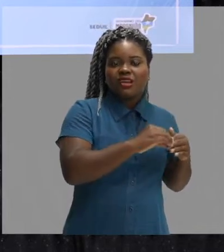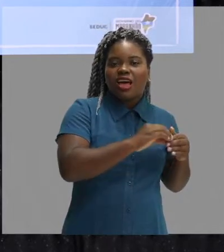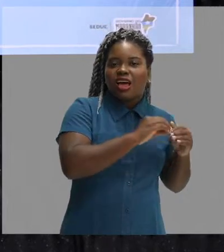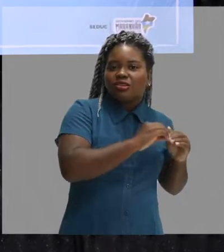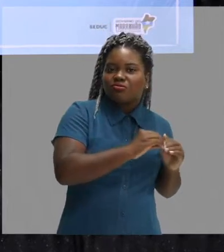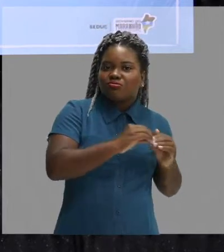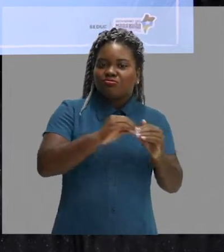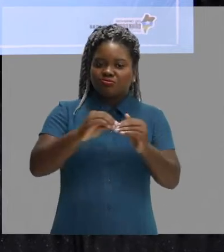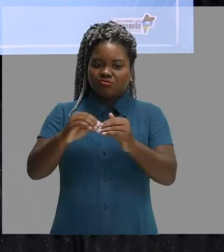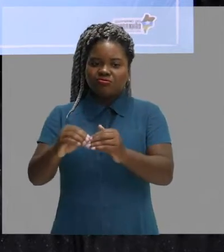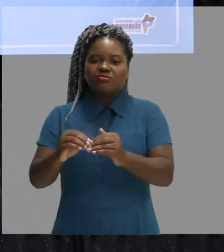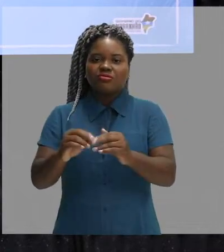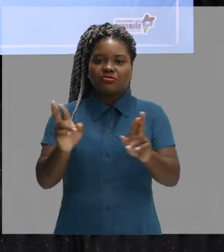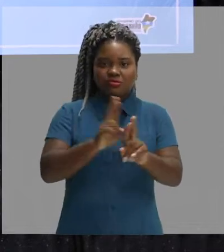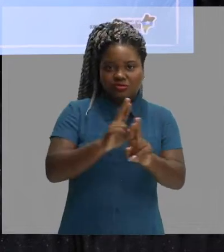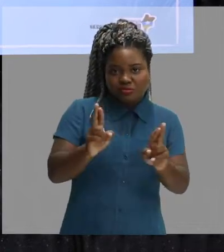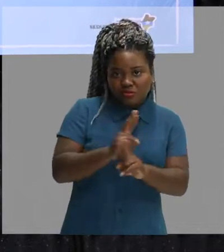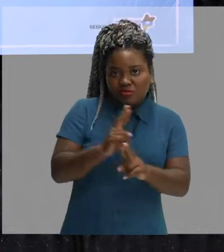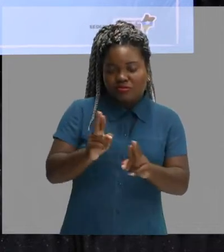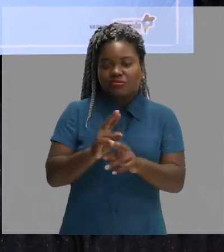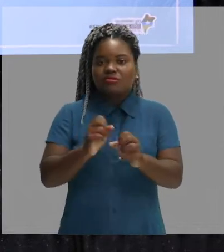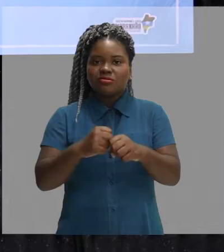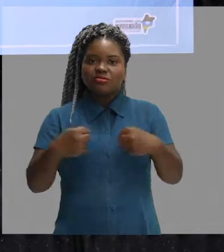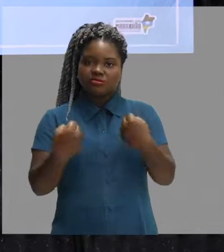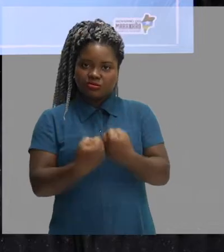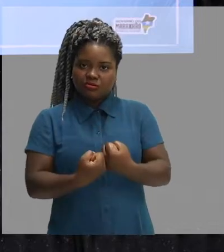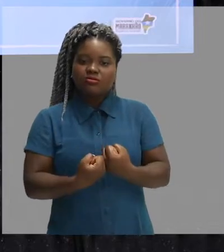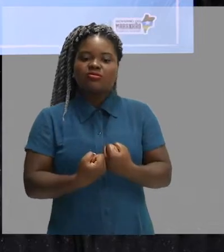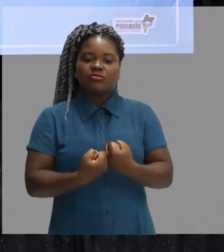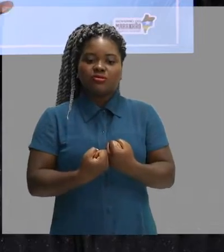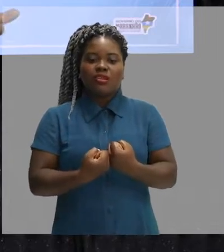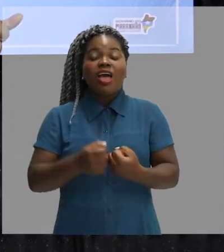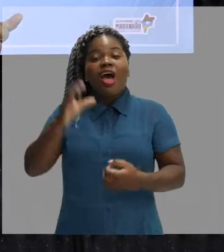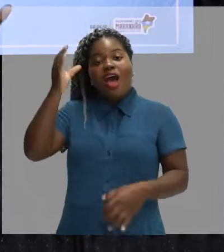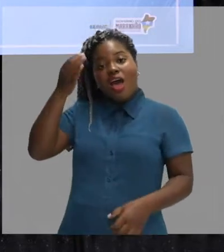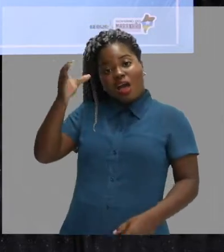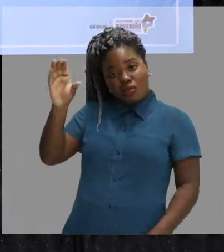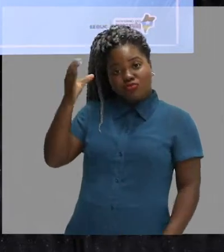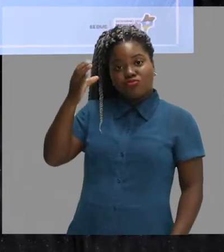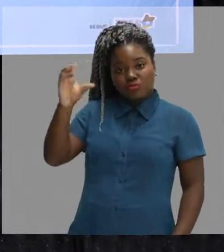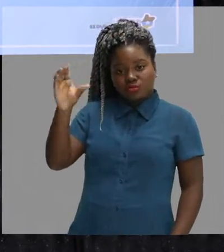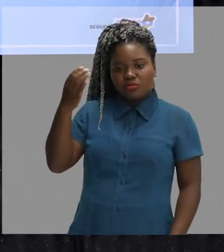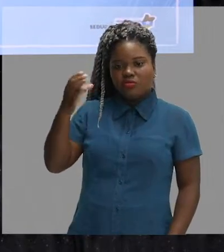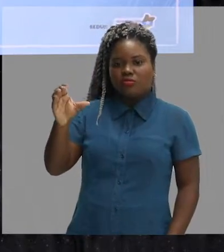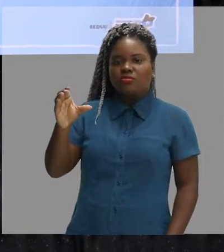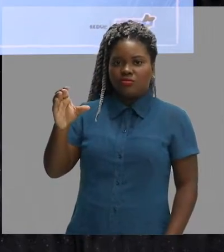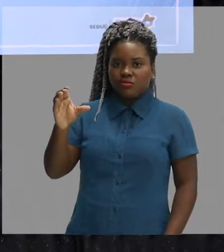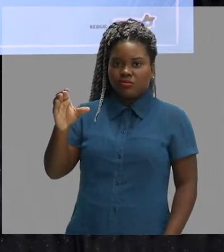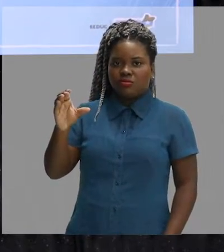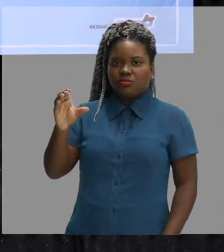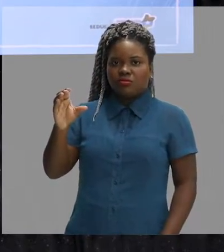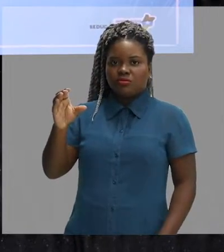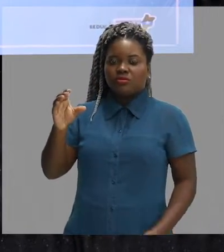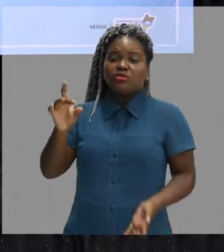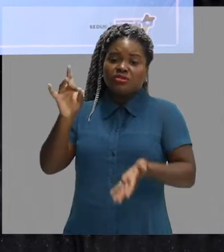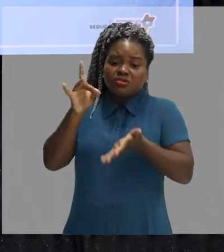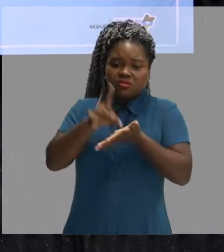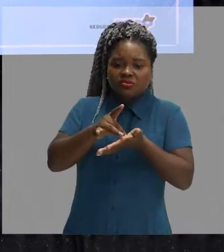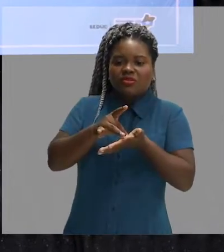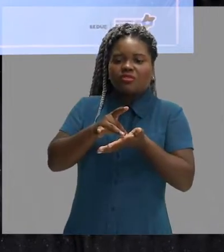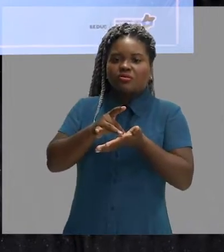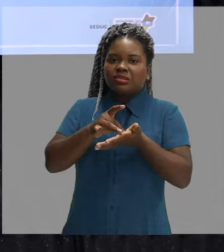relações sociais, da vida em sociedade. A violência cultural legitima essas práticas de